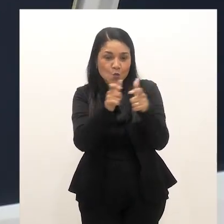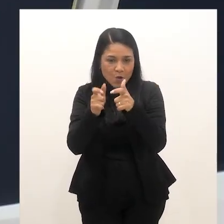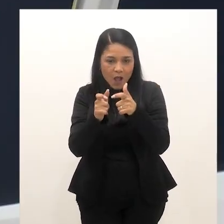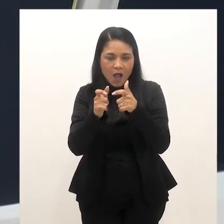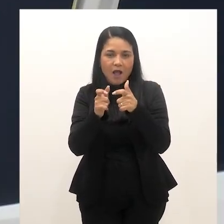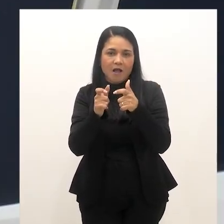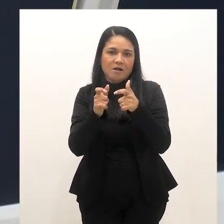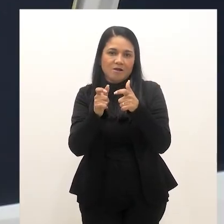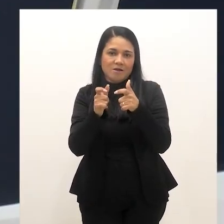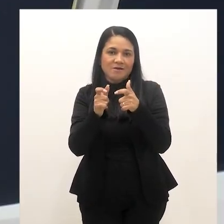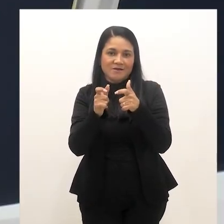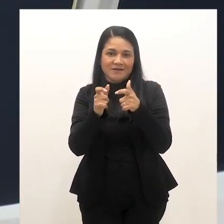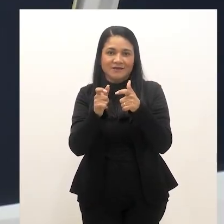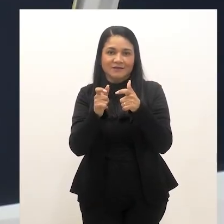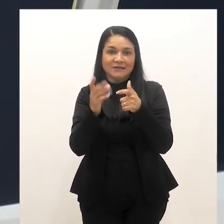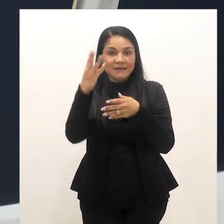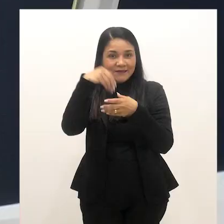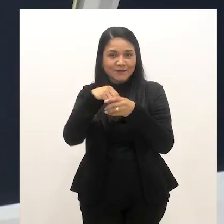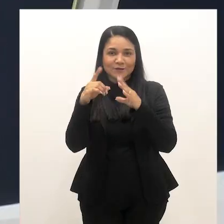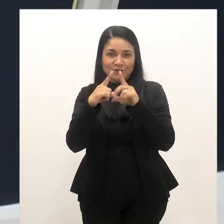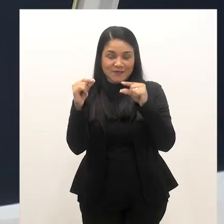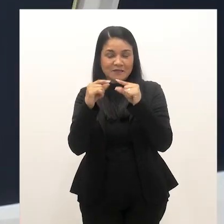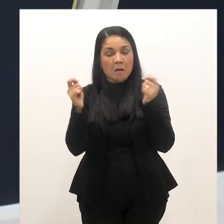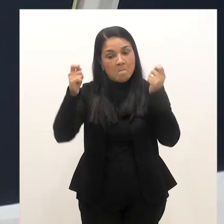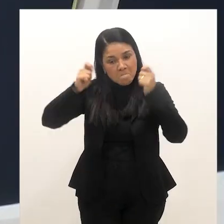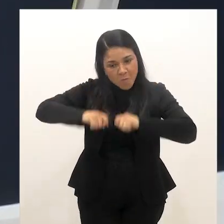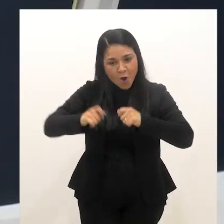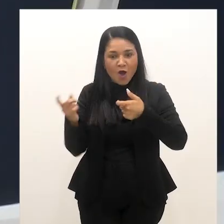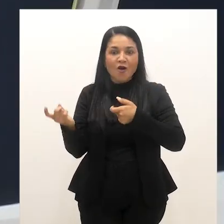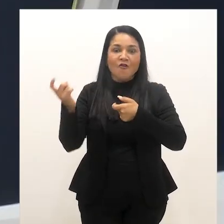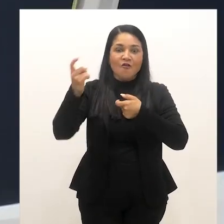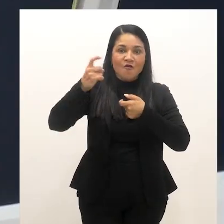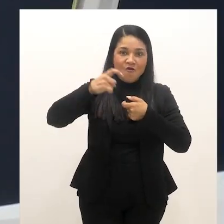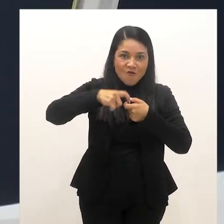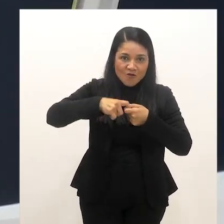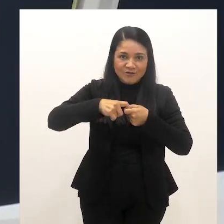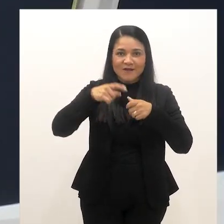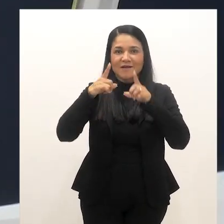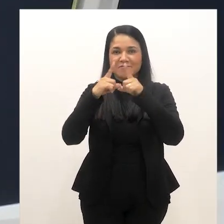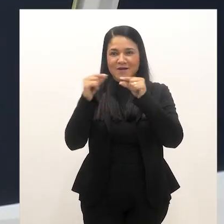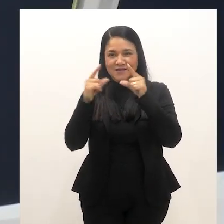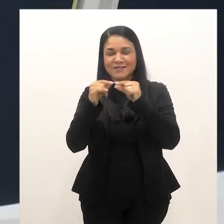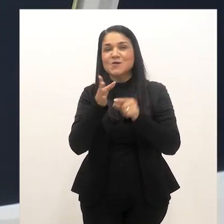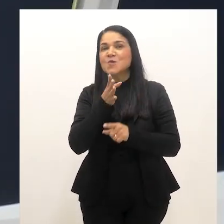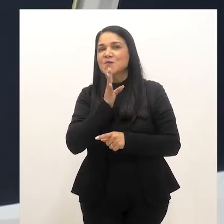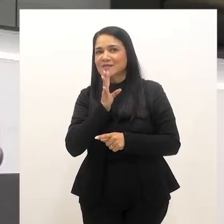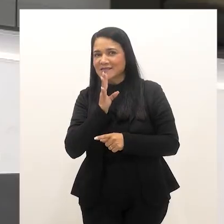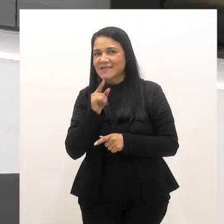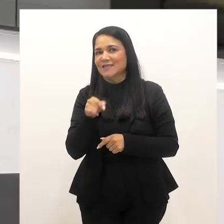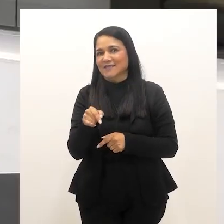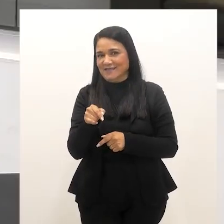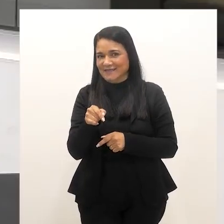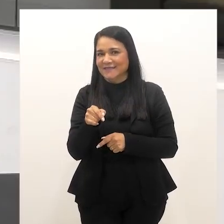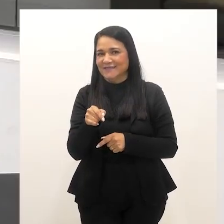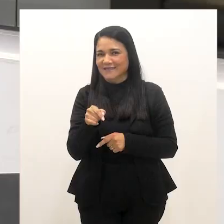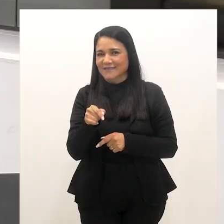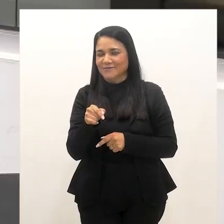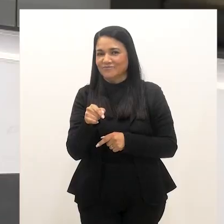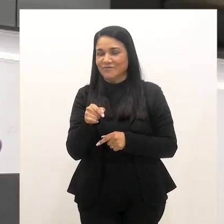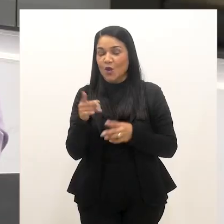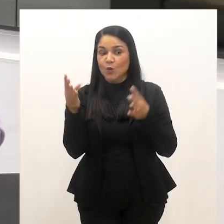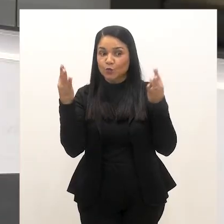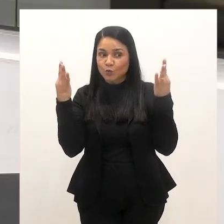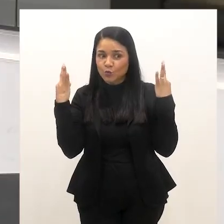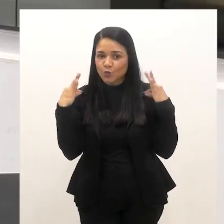aqui, pode querer ir lá de novo para conhecer os lugares que estão aqui. Ah, tem essa diferença, né? Essa coisa